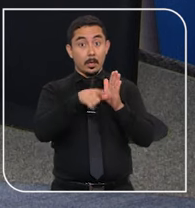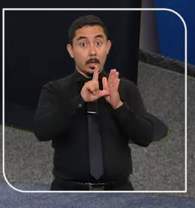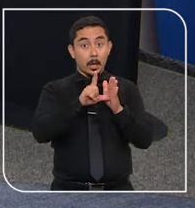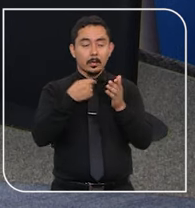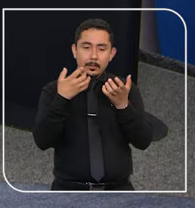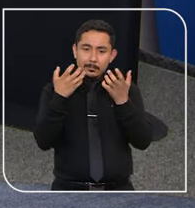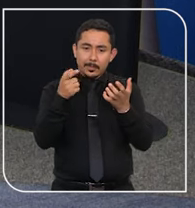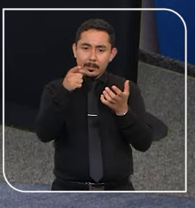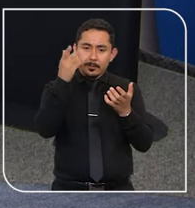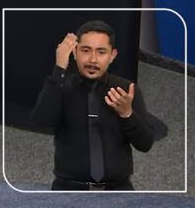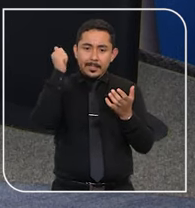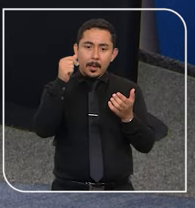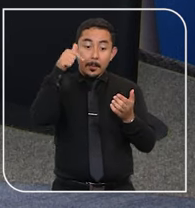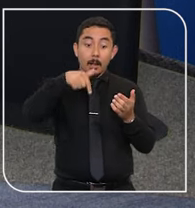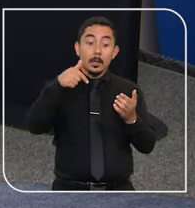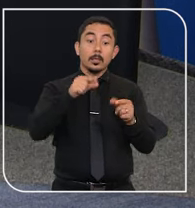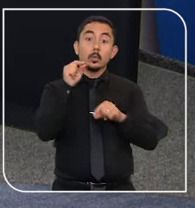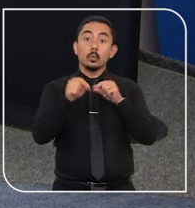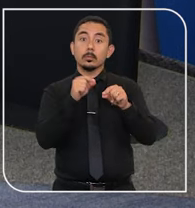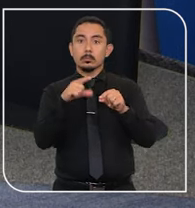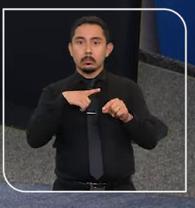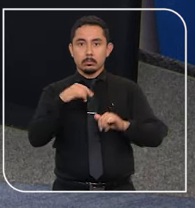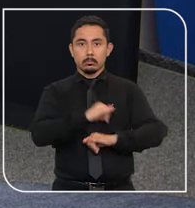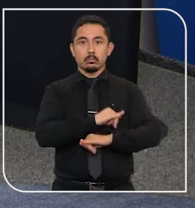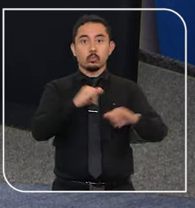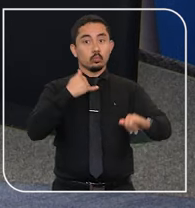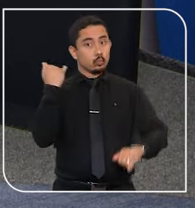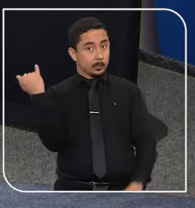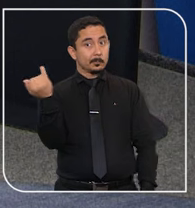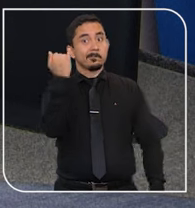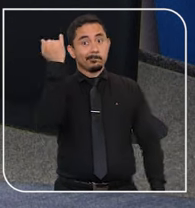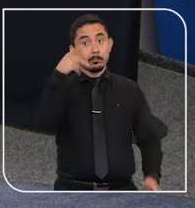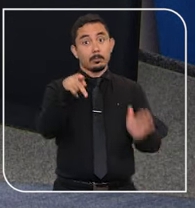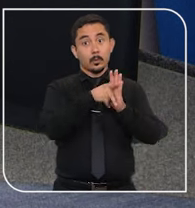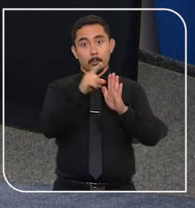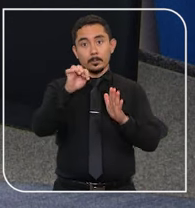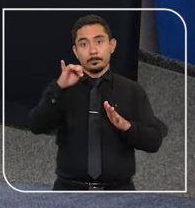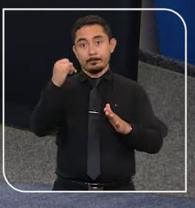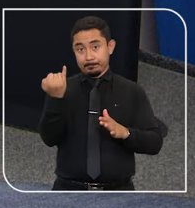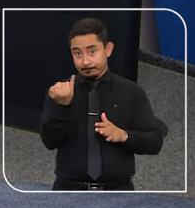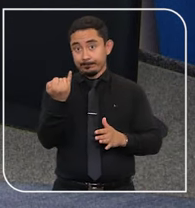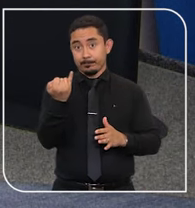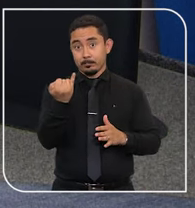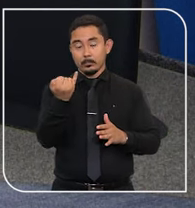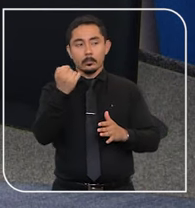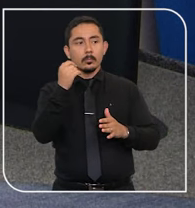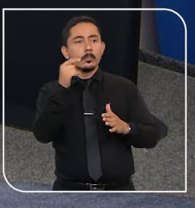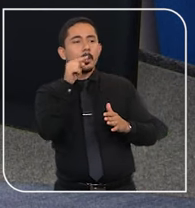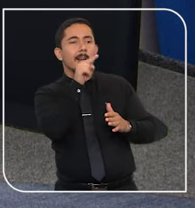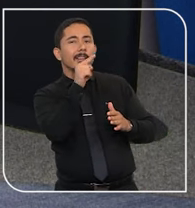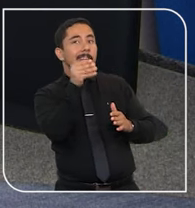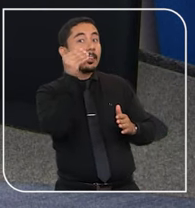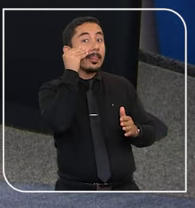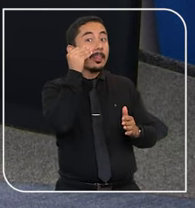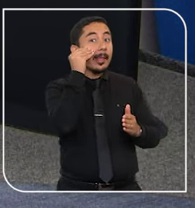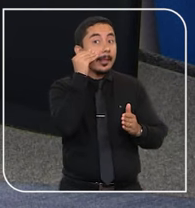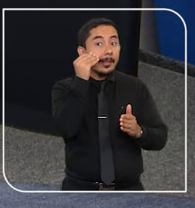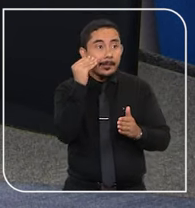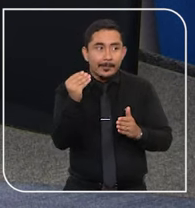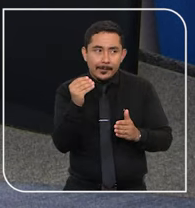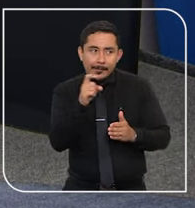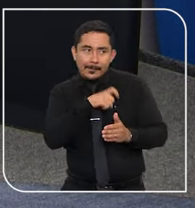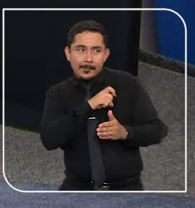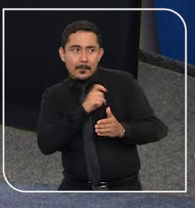antes de você sair eu quero que você fique aqui porque eu tenho um alerta muito importante do Superior Tribunal de Justiça sobre